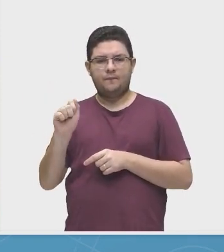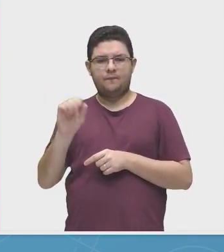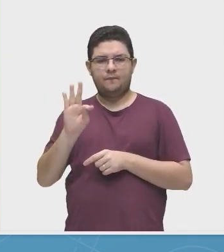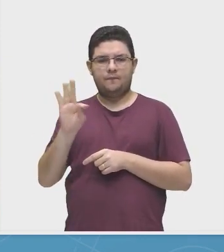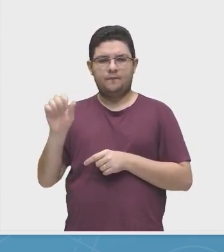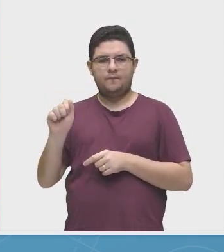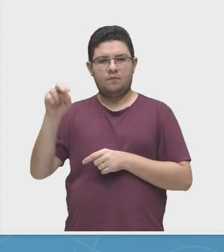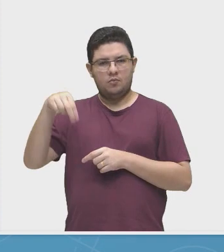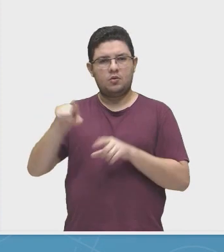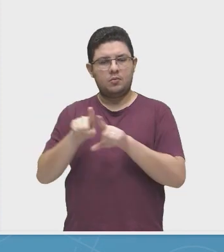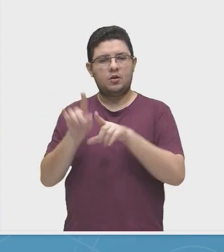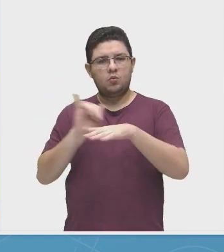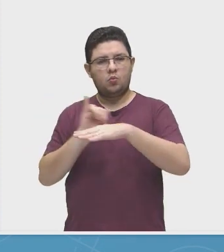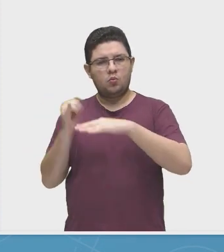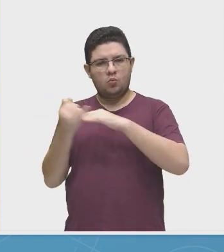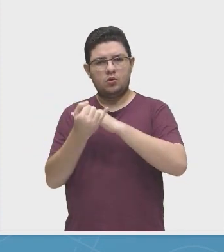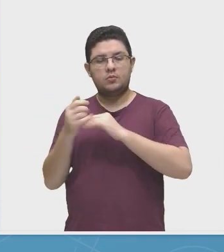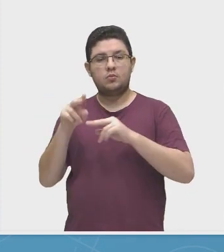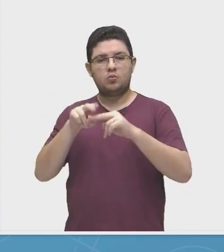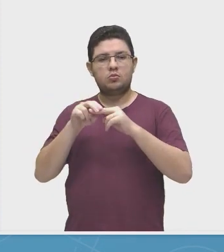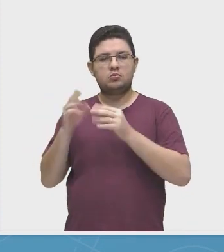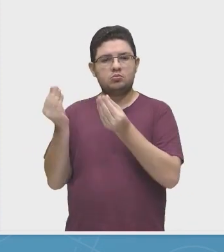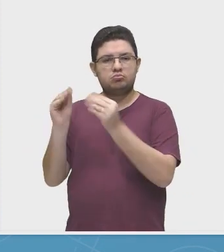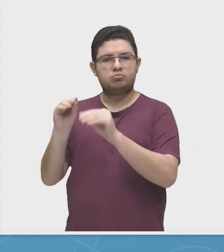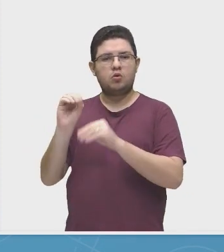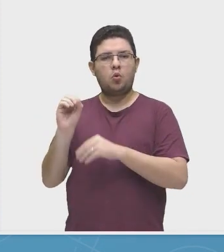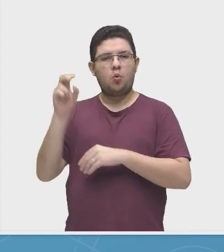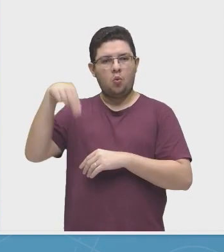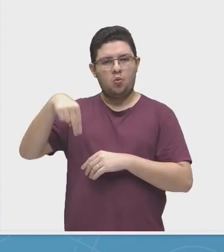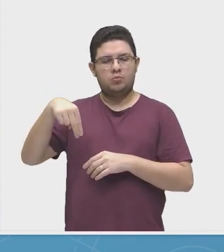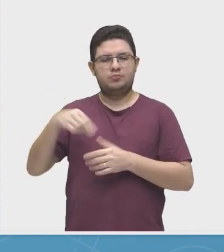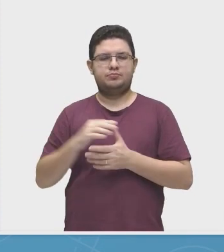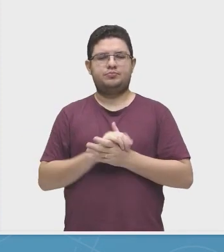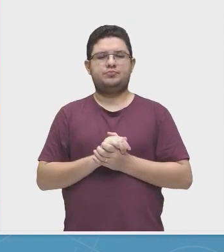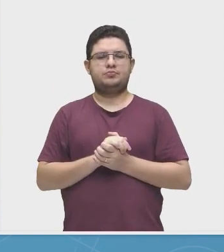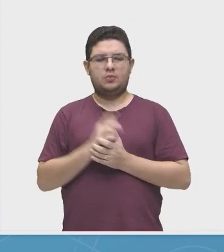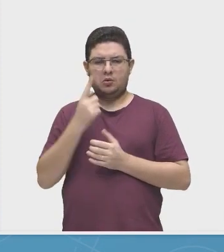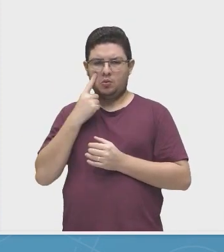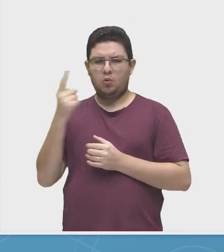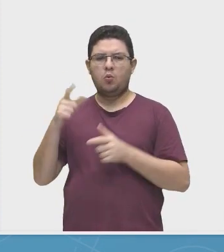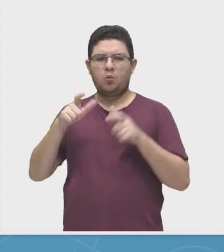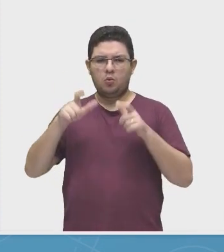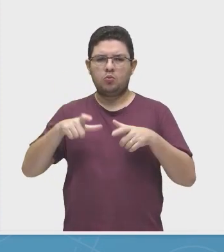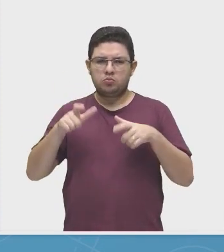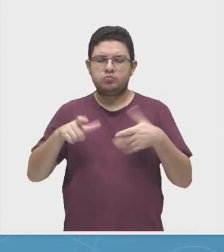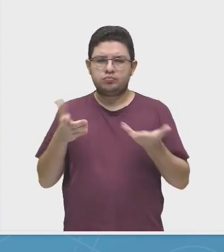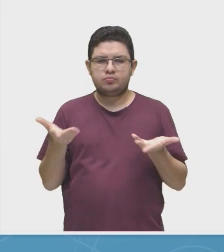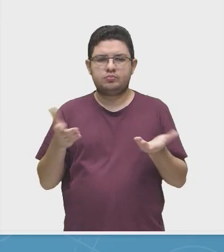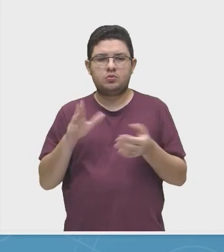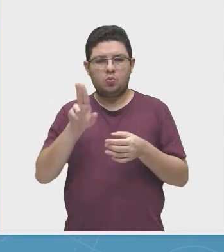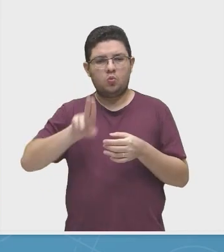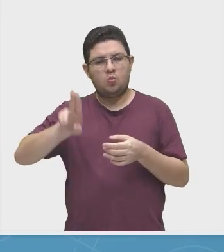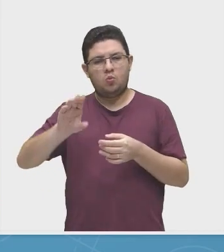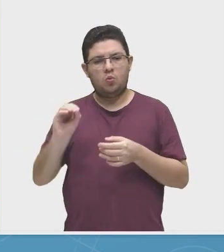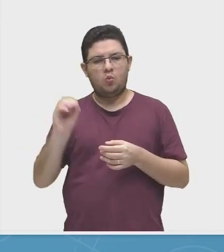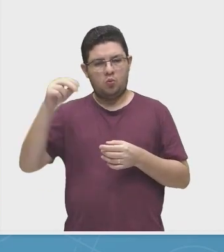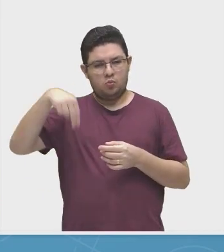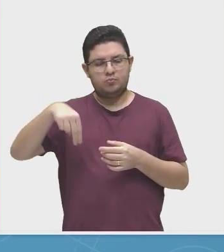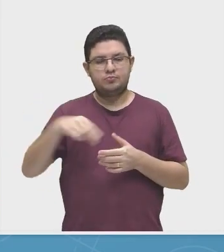Continuando. Então, on Manhattan é um local aí onde nós utilizamos a preposição